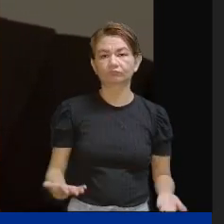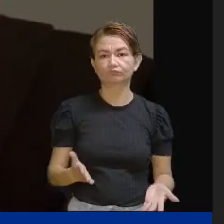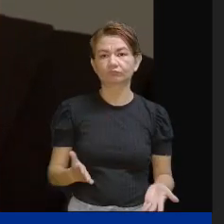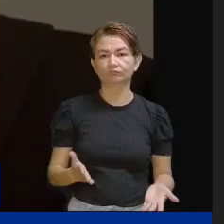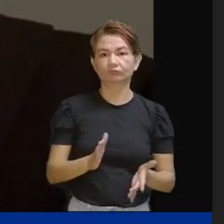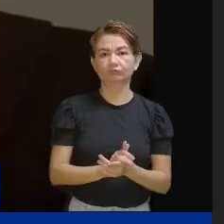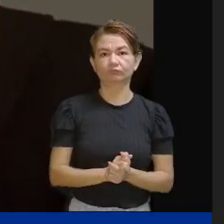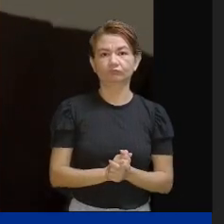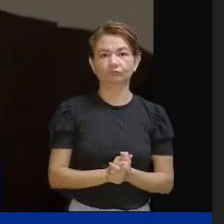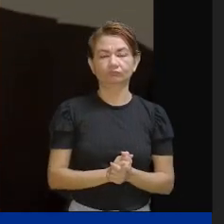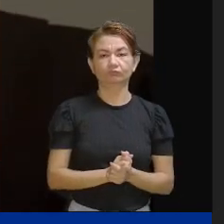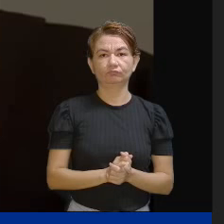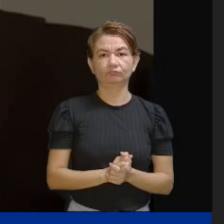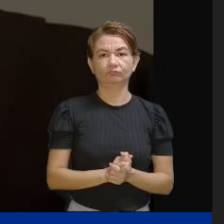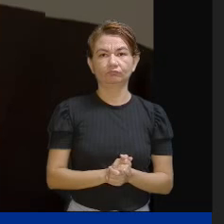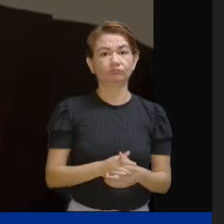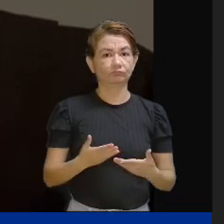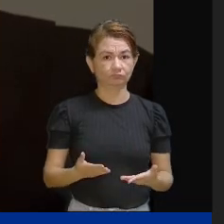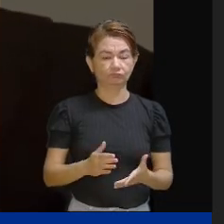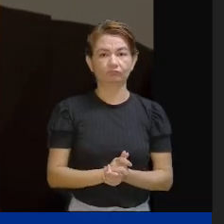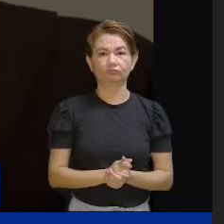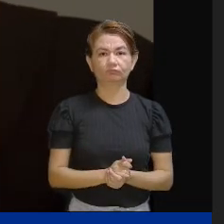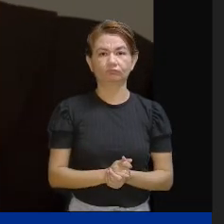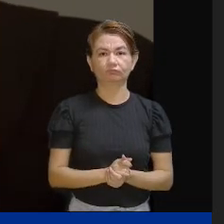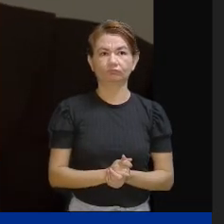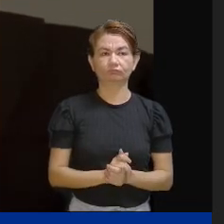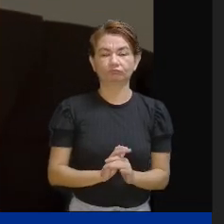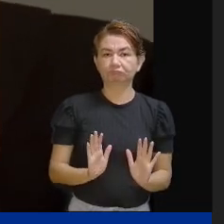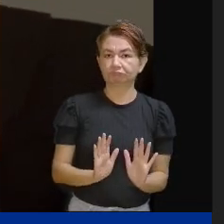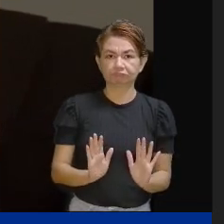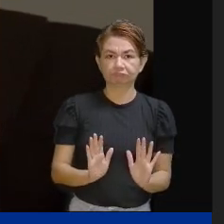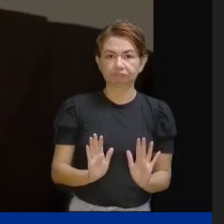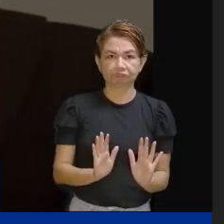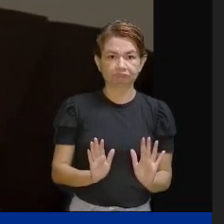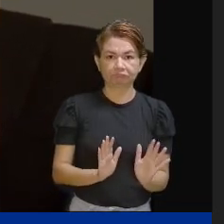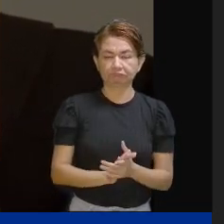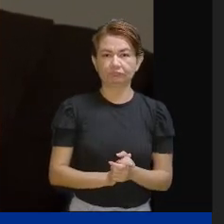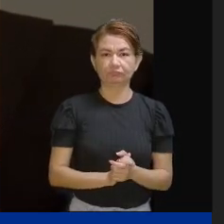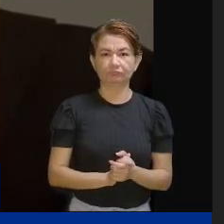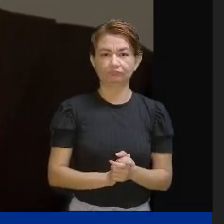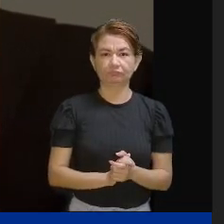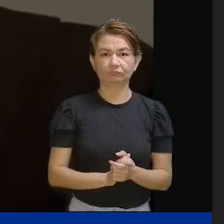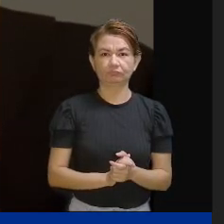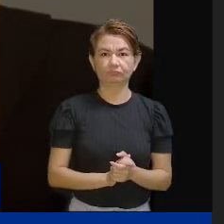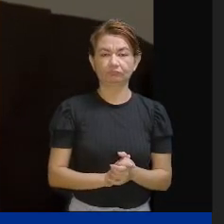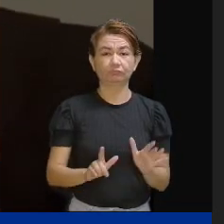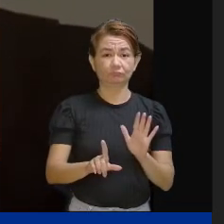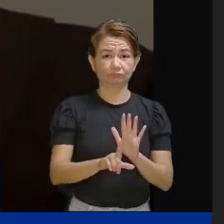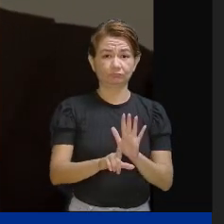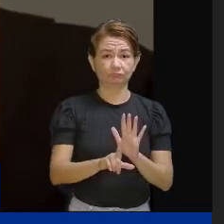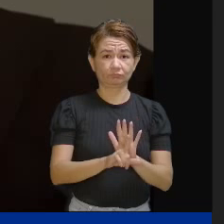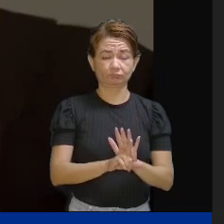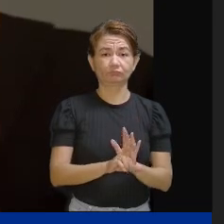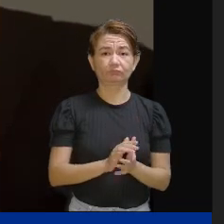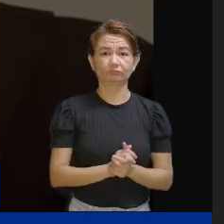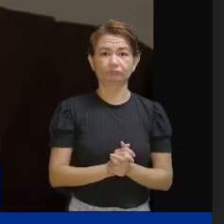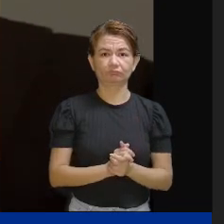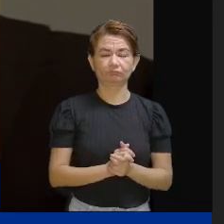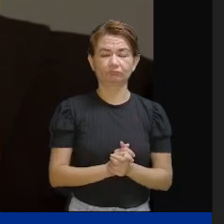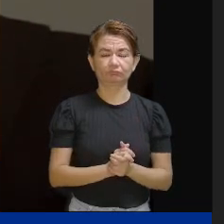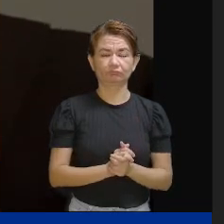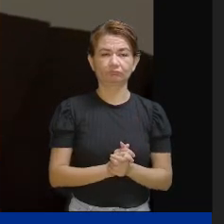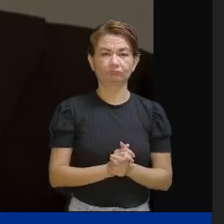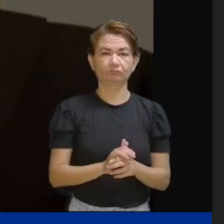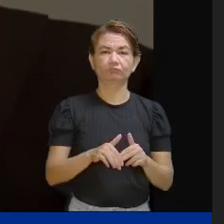vislumbrar. Diante disso, excelências, não podemos ampliar o tipo definido em lei e querer, com uma argumentação distante da